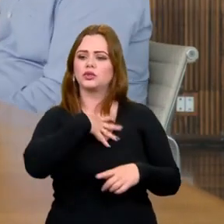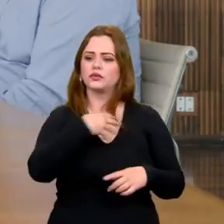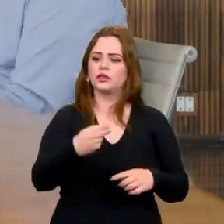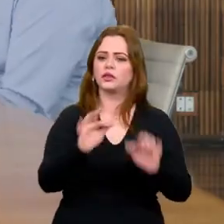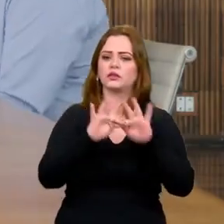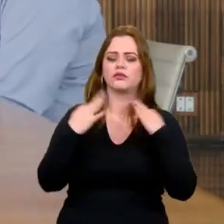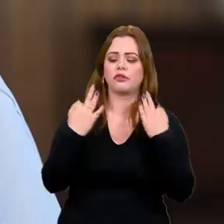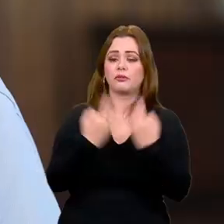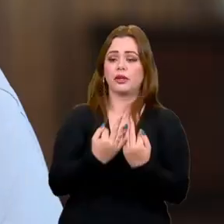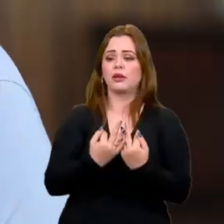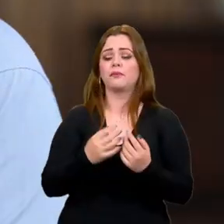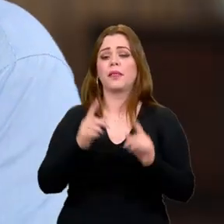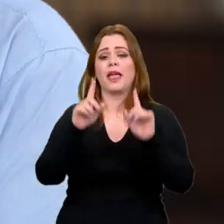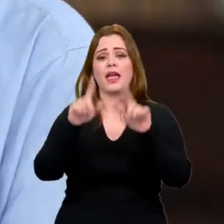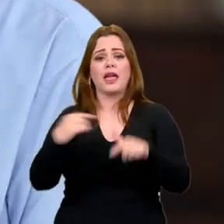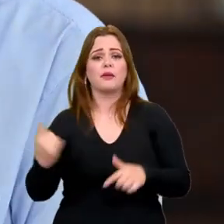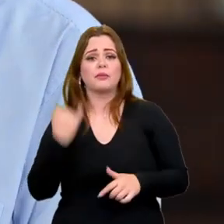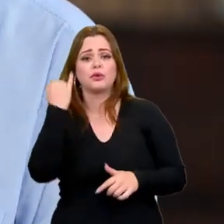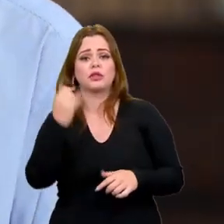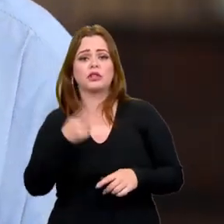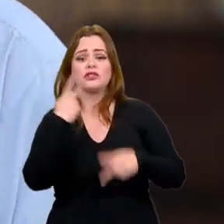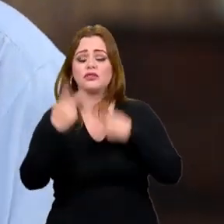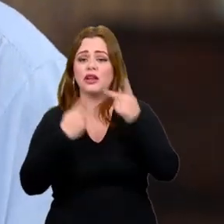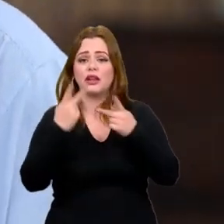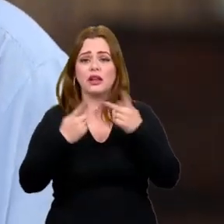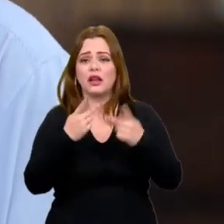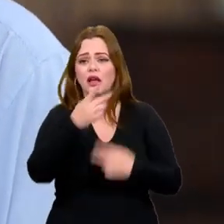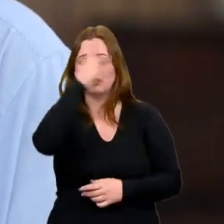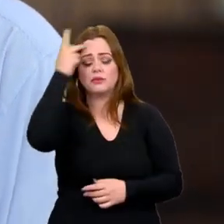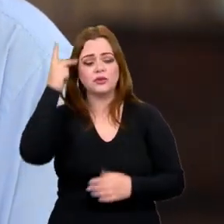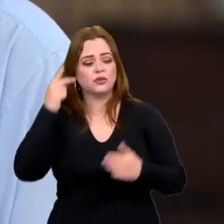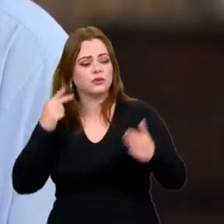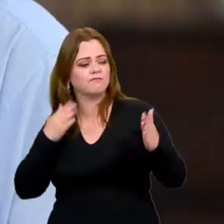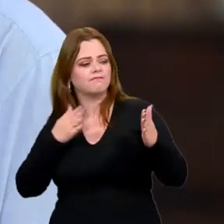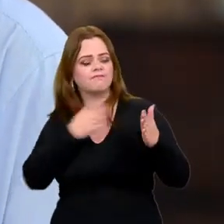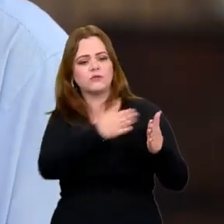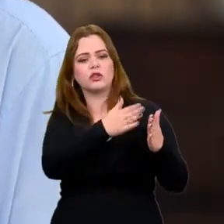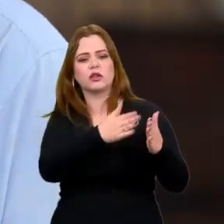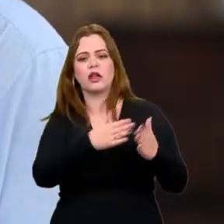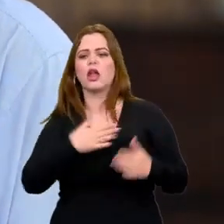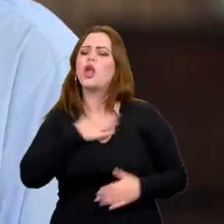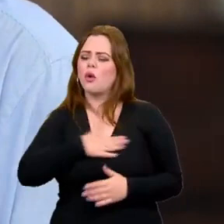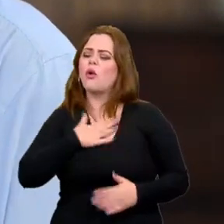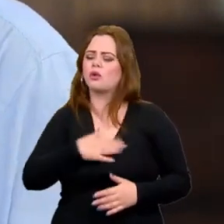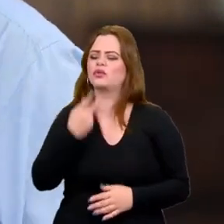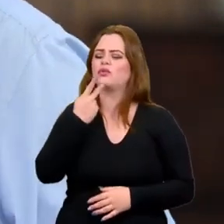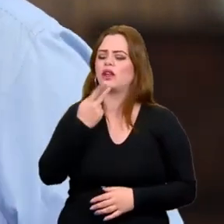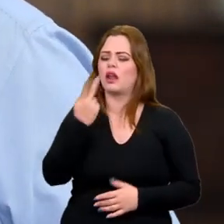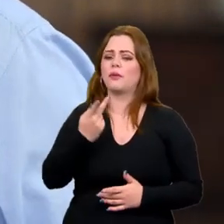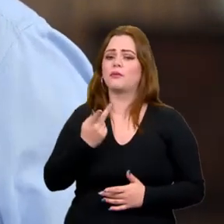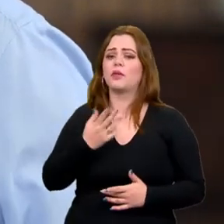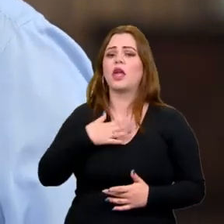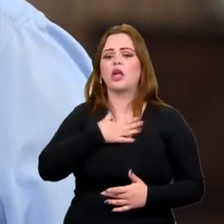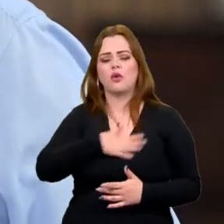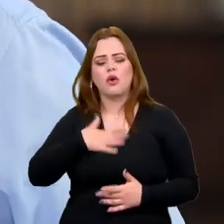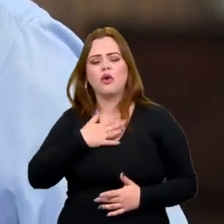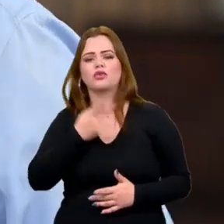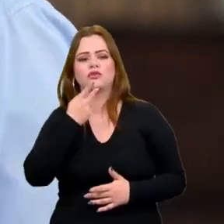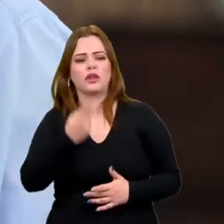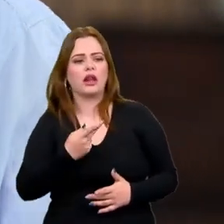Olha eu gosto de falar eu gosto de falar eu gosto de de programa de rádio eu gosto de programa de televisão